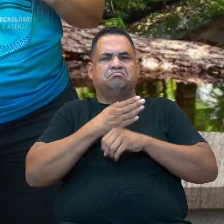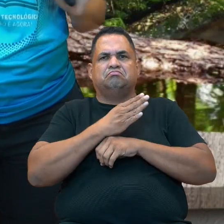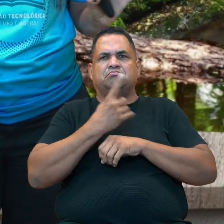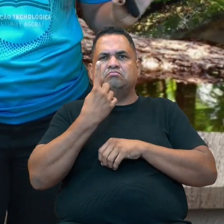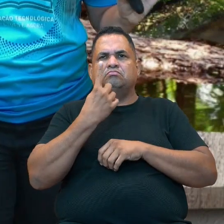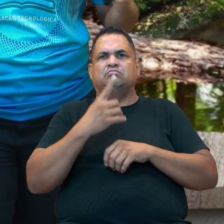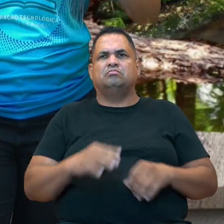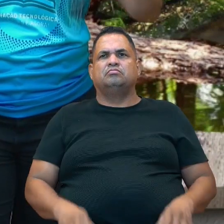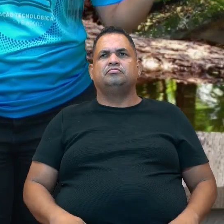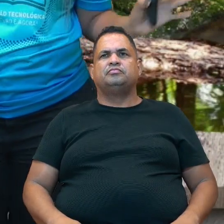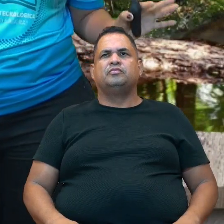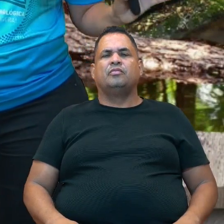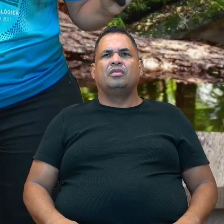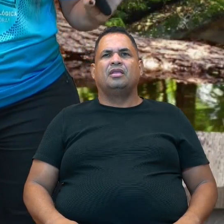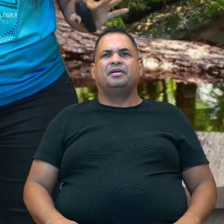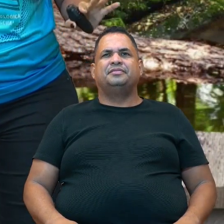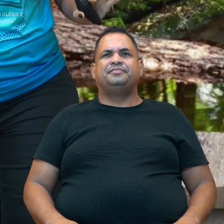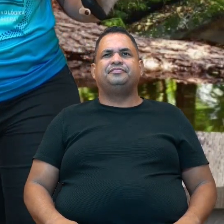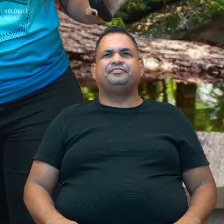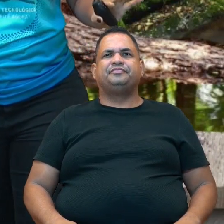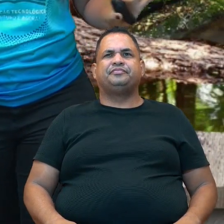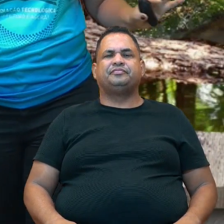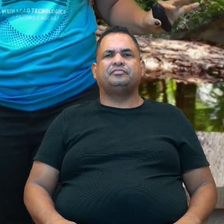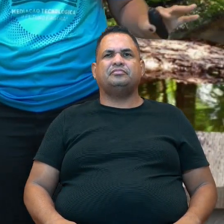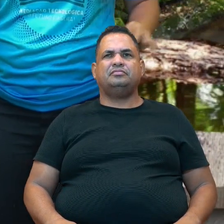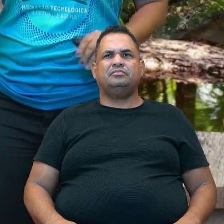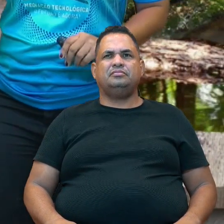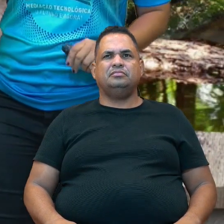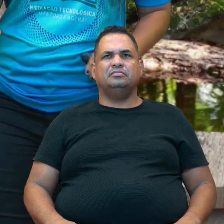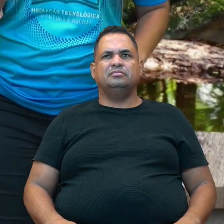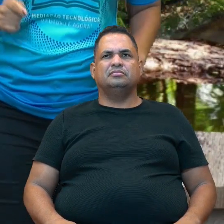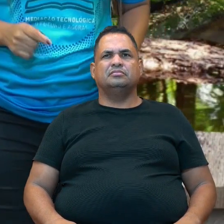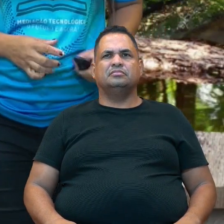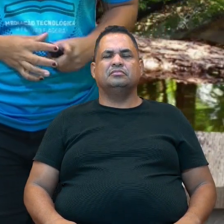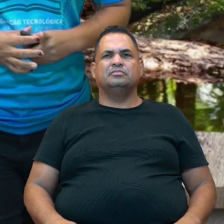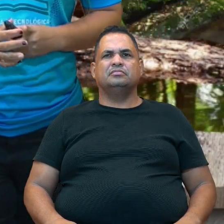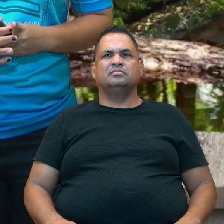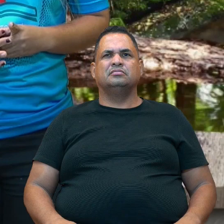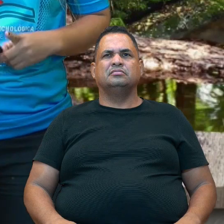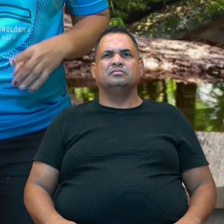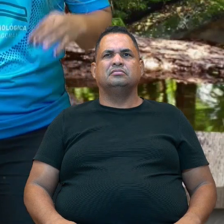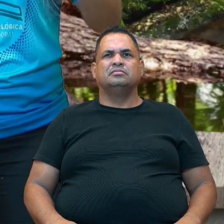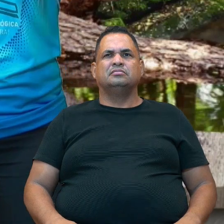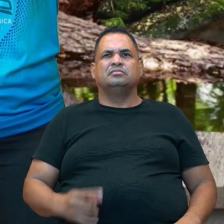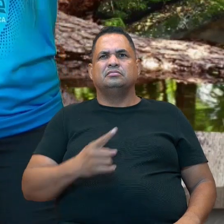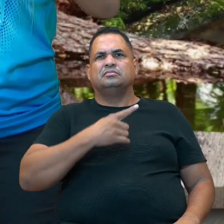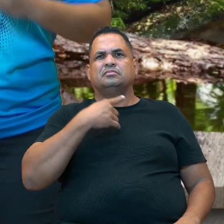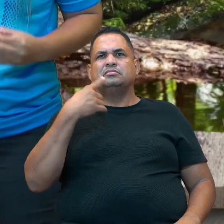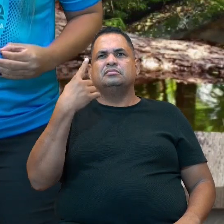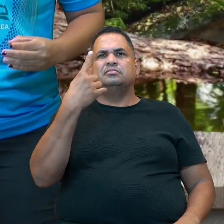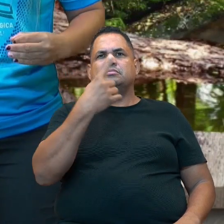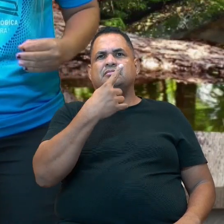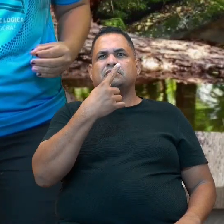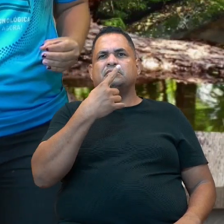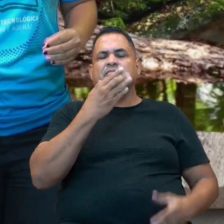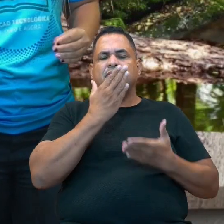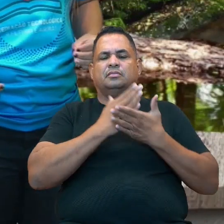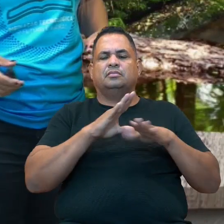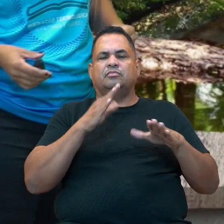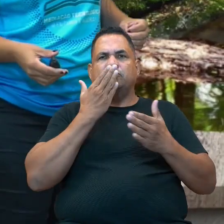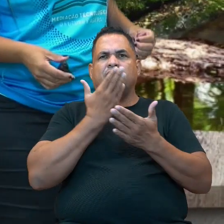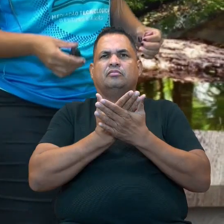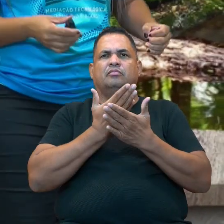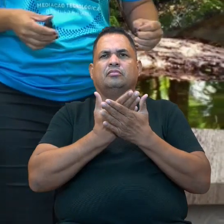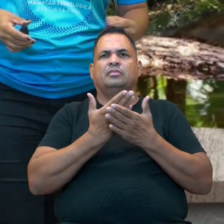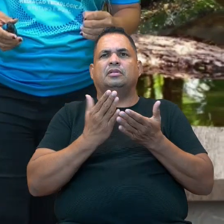um. Os outros vão ser degenerados ali, tá bom? Então, galera, nós vamos encerrando a nossa aula. Eu sei que